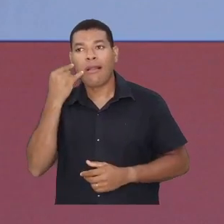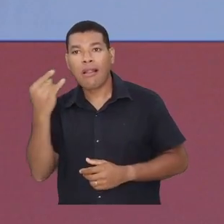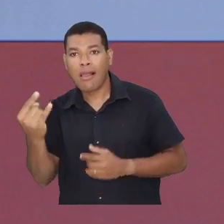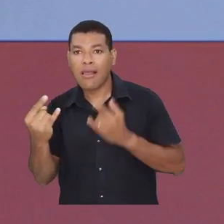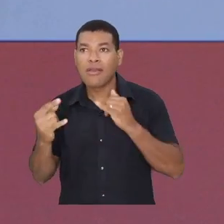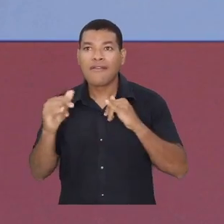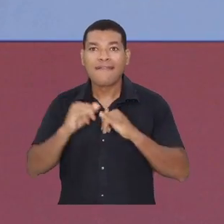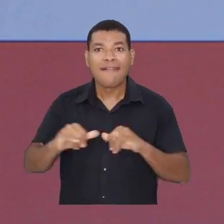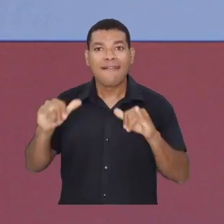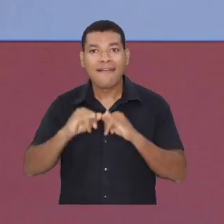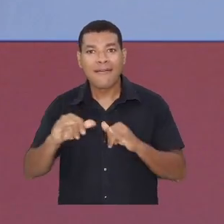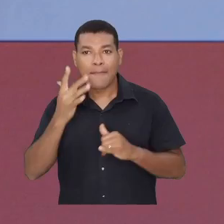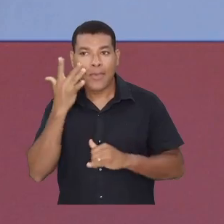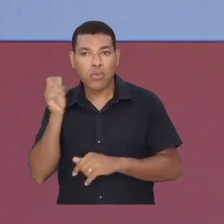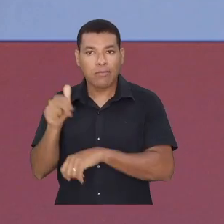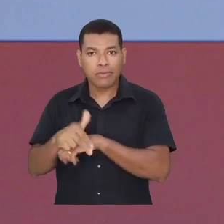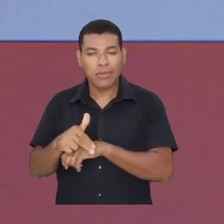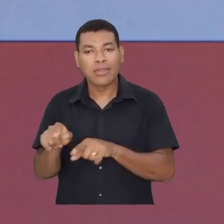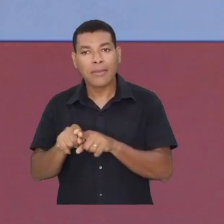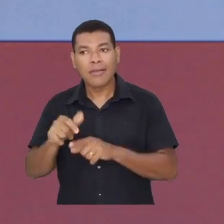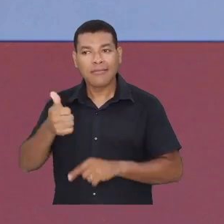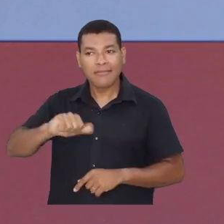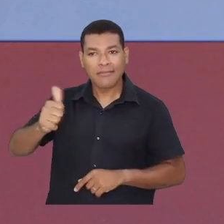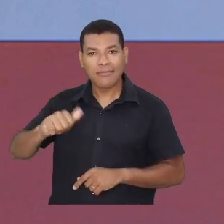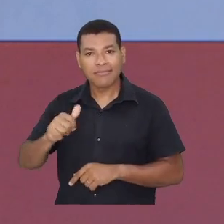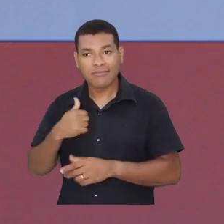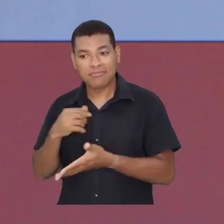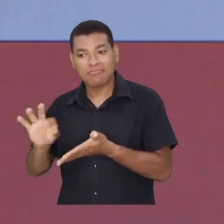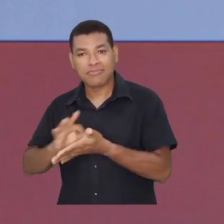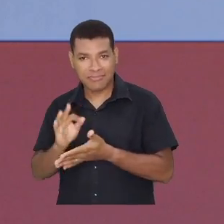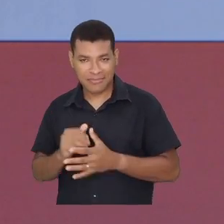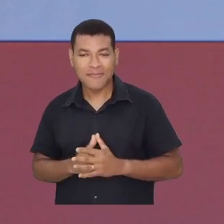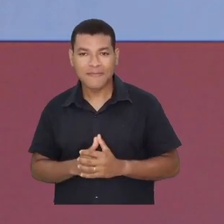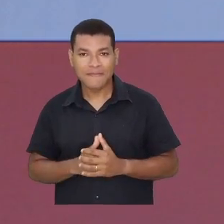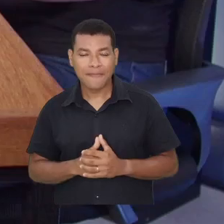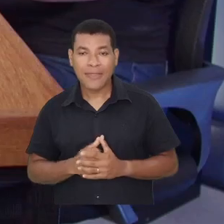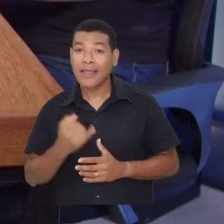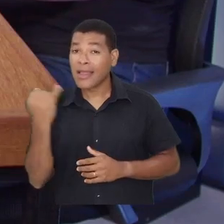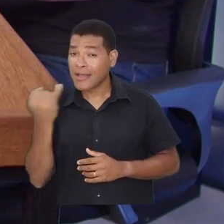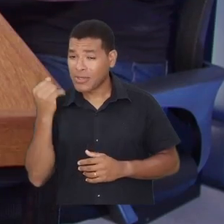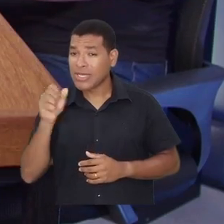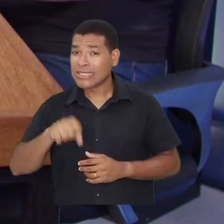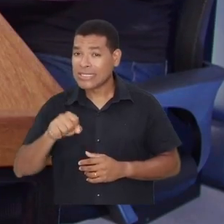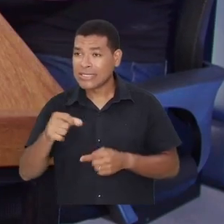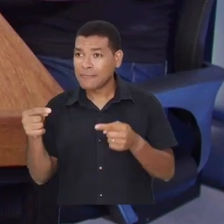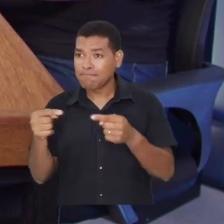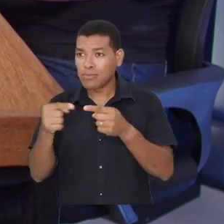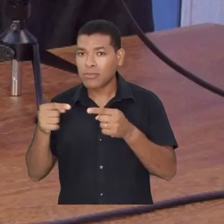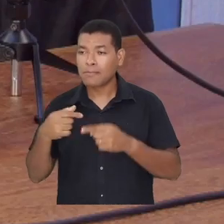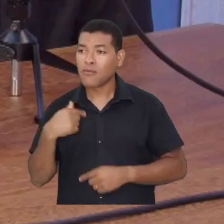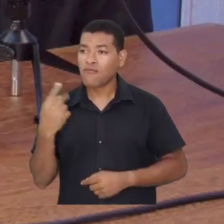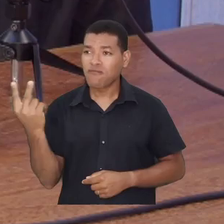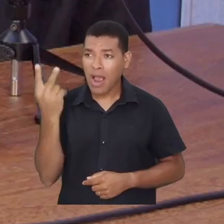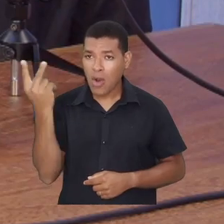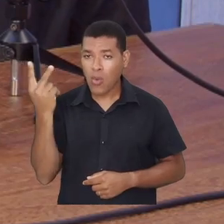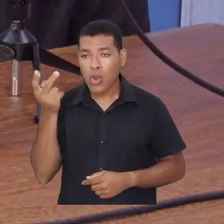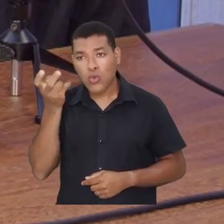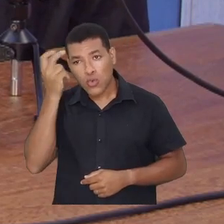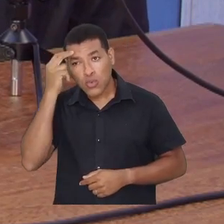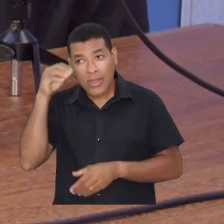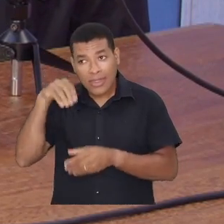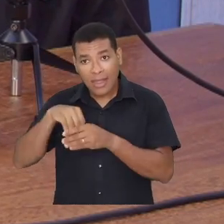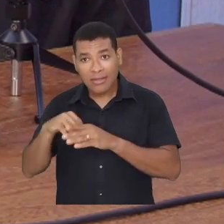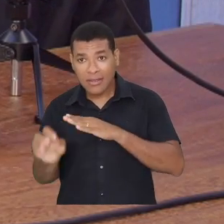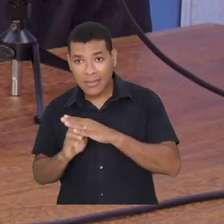né? Das campanhas para atrair e dos processos seletivos, né? Sim, é super importante esse alinhamento, né? Dos valores, da cultura da empresa com os